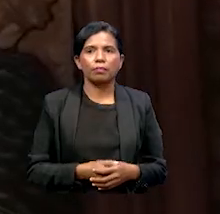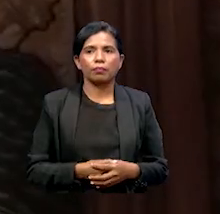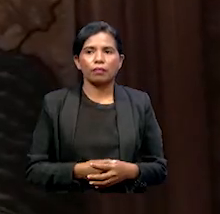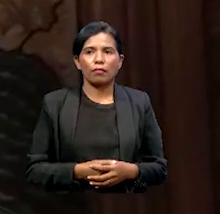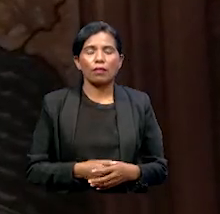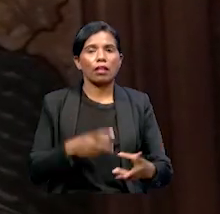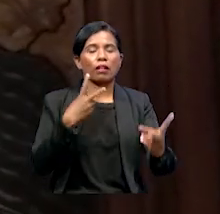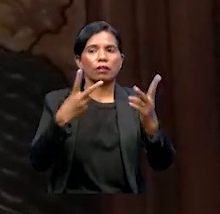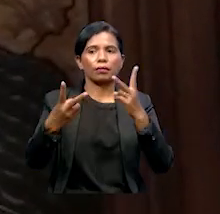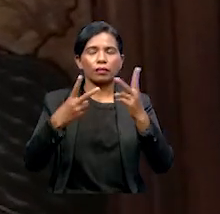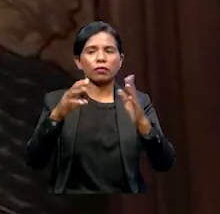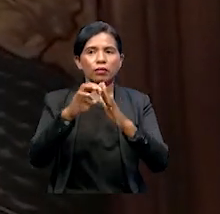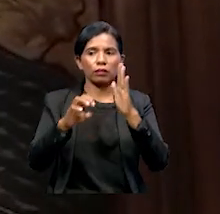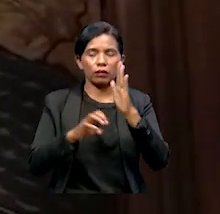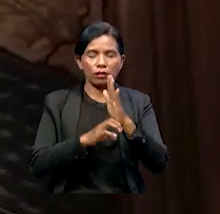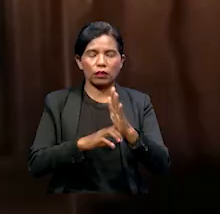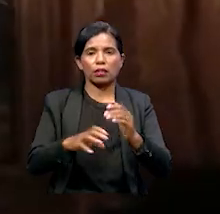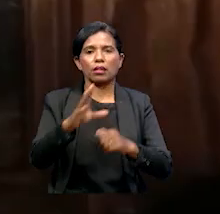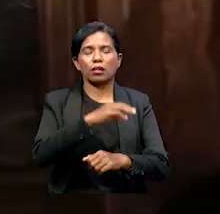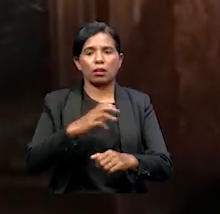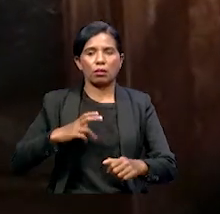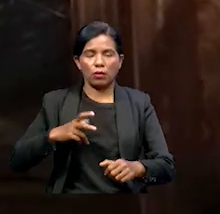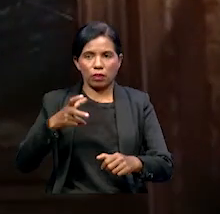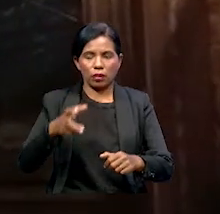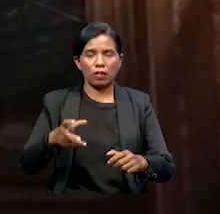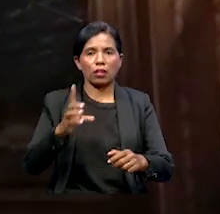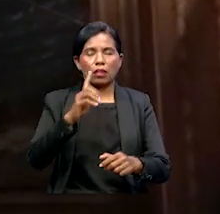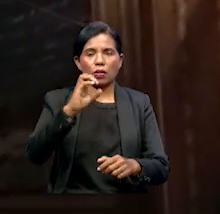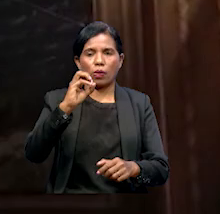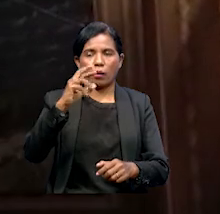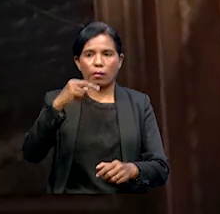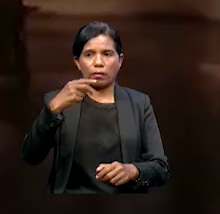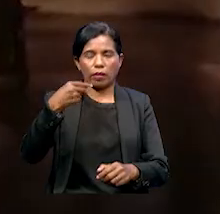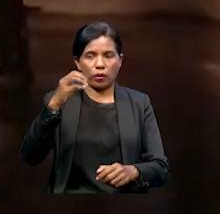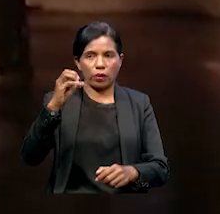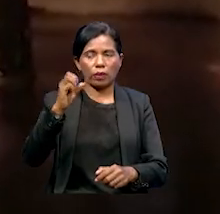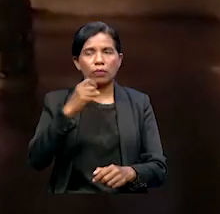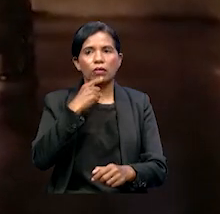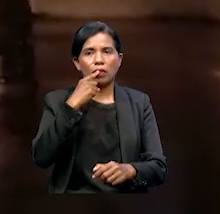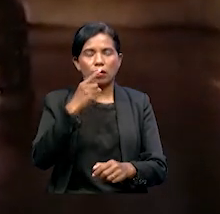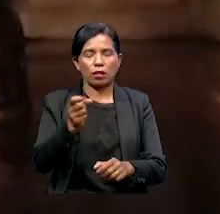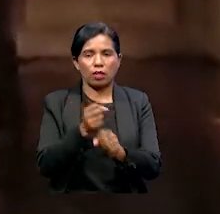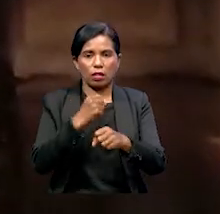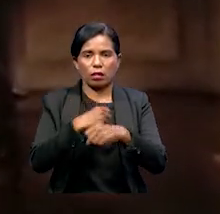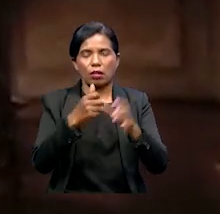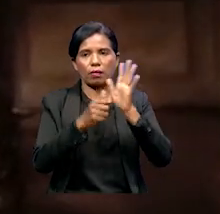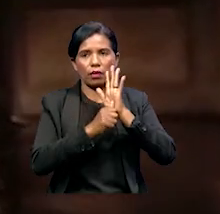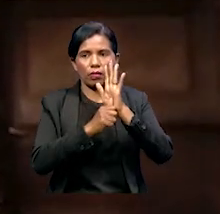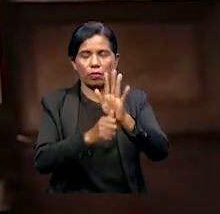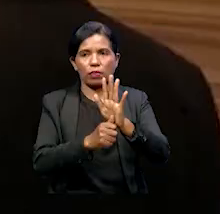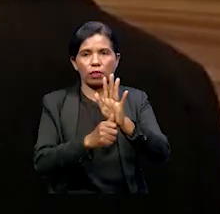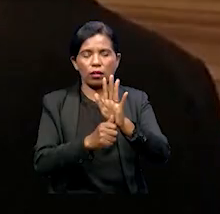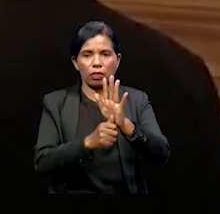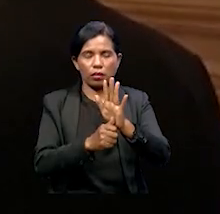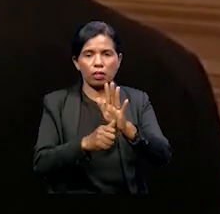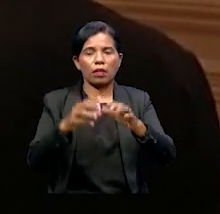a visita ne, embaixador Portugal ba Vaticano, Itália, Domingos Teixeira de Abril Fezas Vital, halau apresentação, rodiha tudo